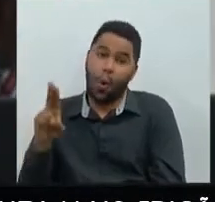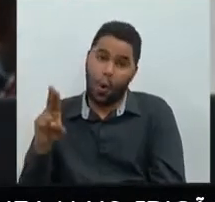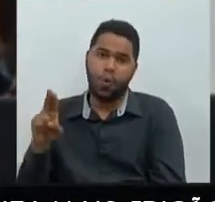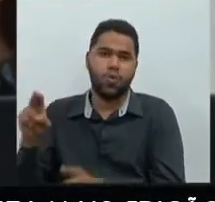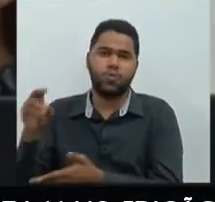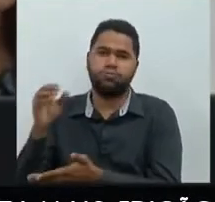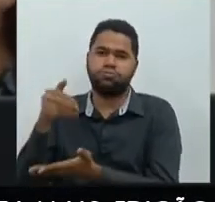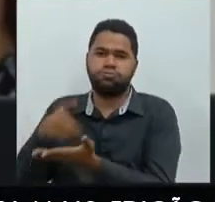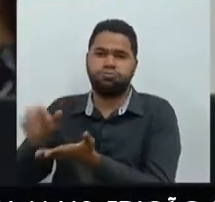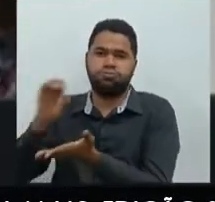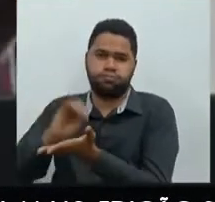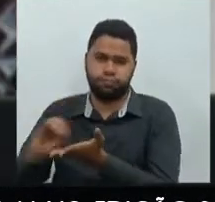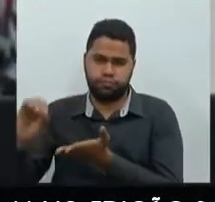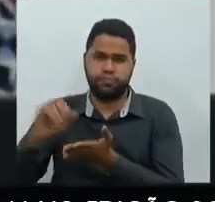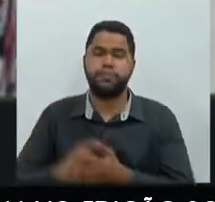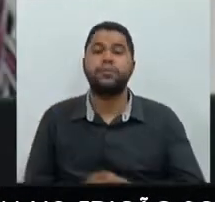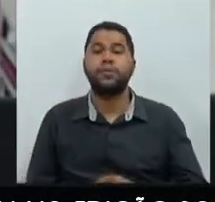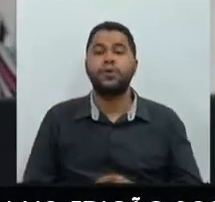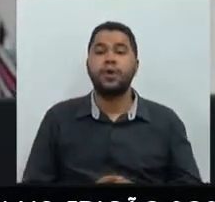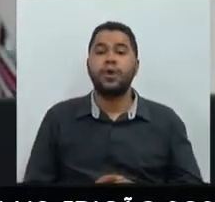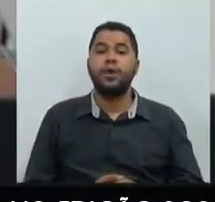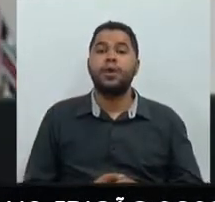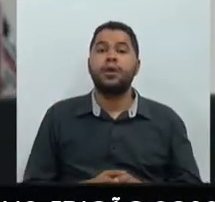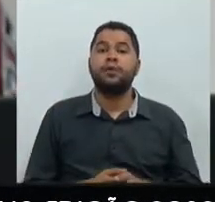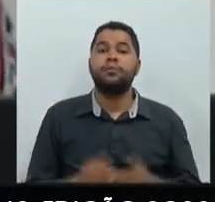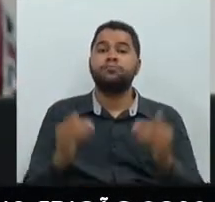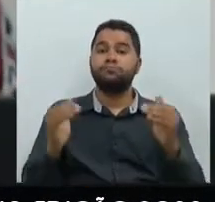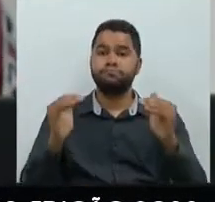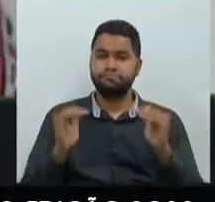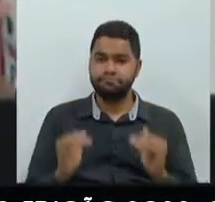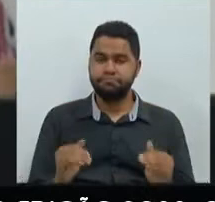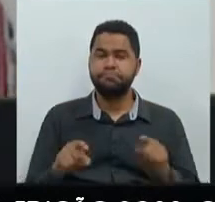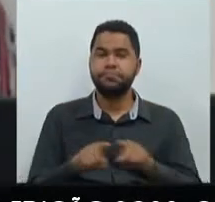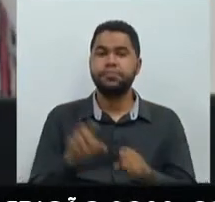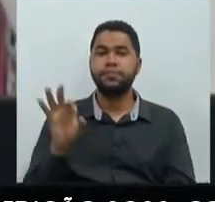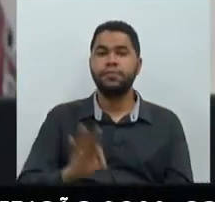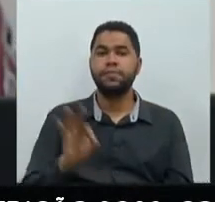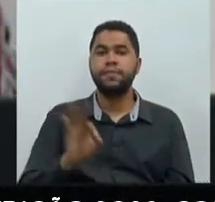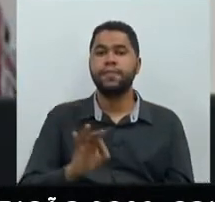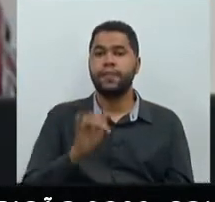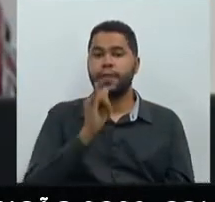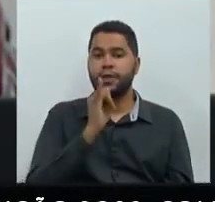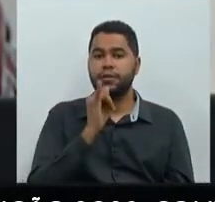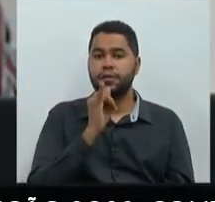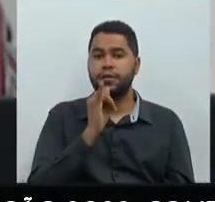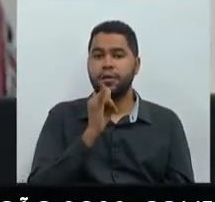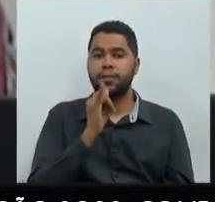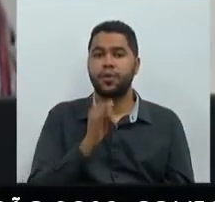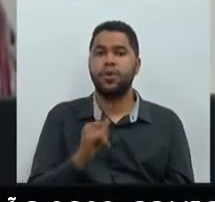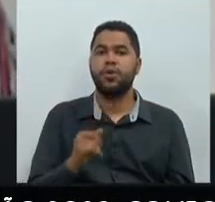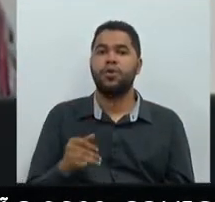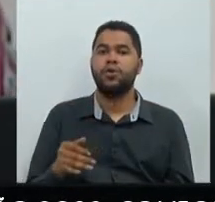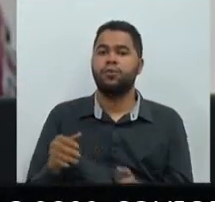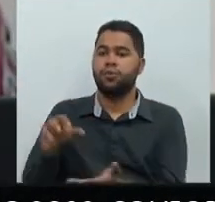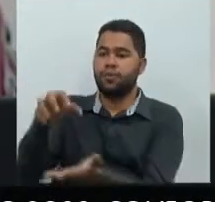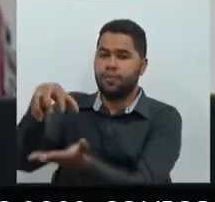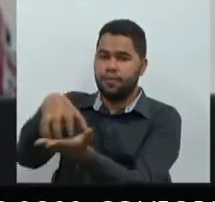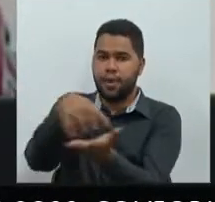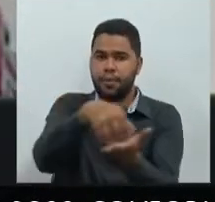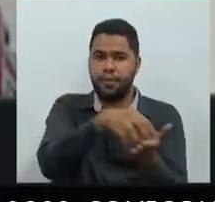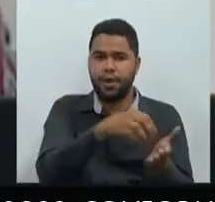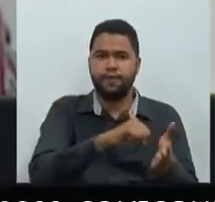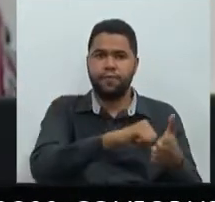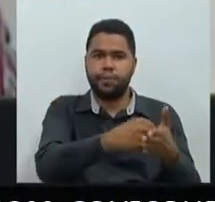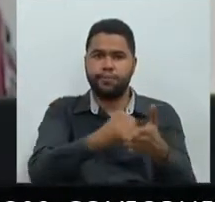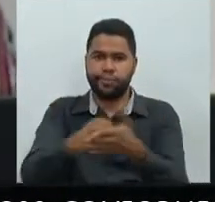causa. E lá embaixo ainda nós temos um índice, né, o saldo de fechamento de postos de trabalho formais, tá